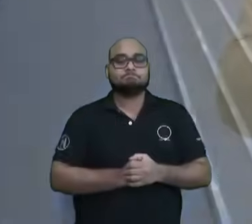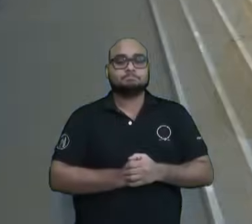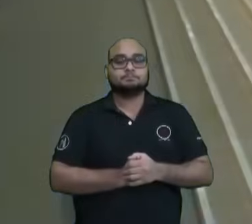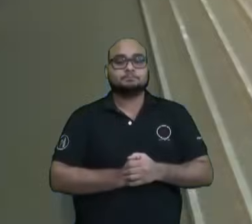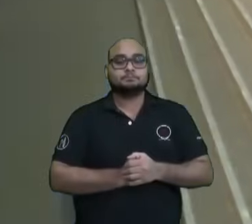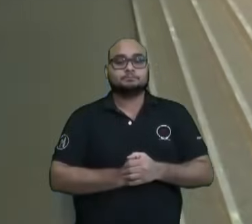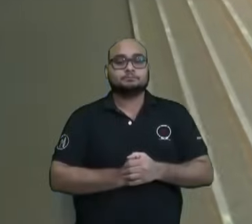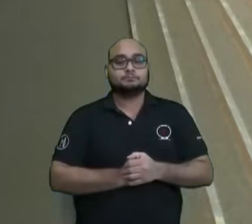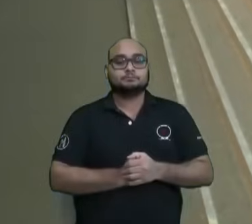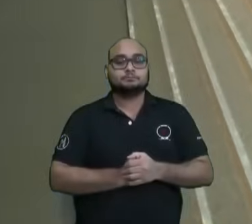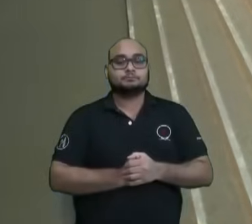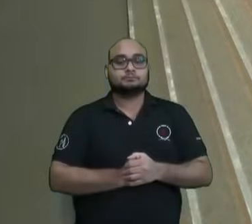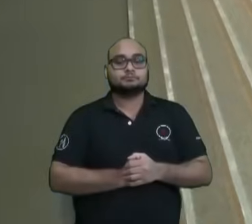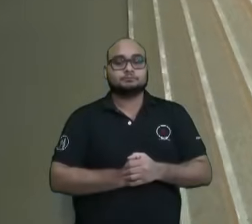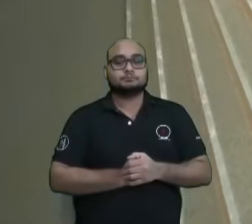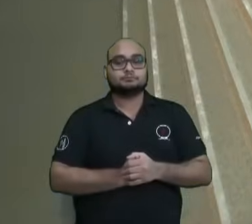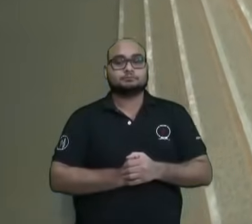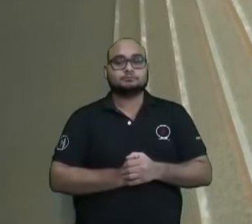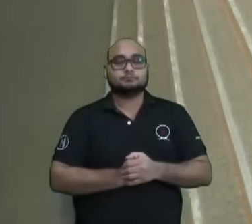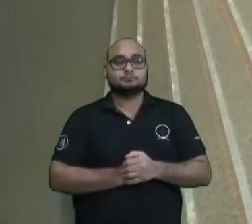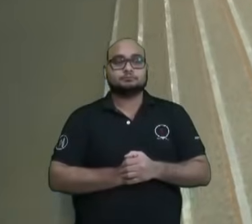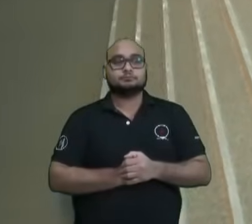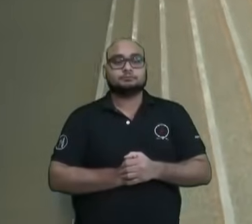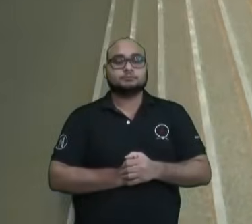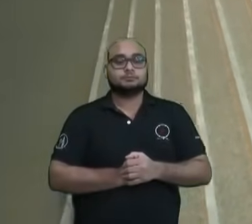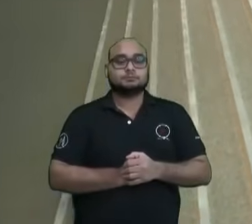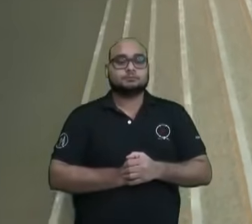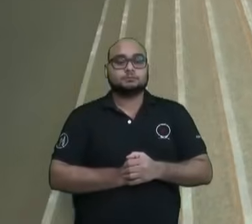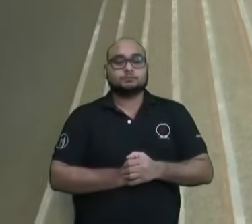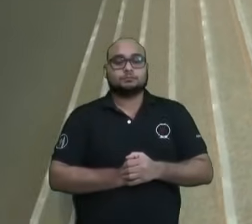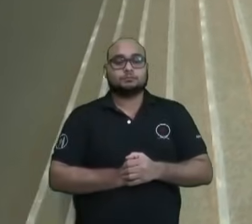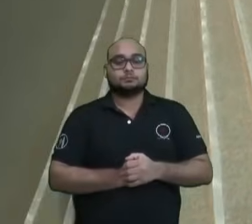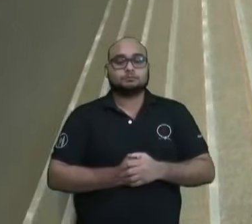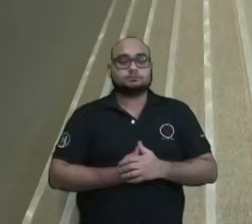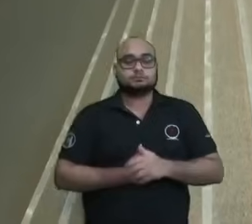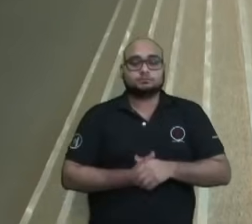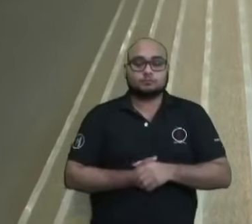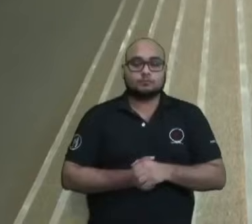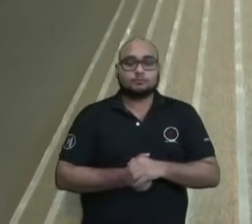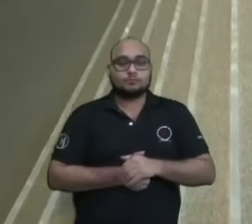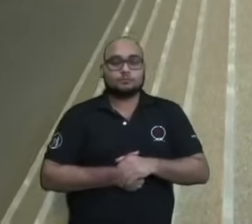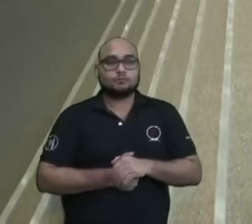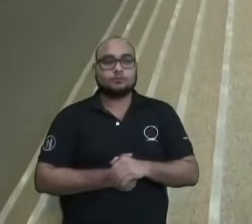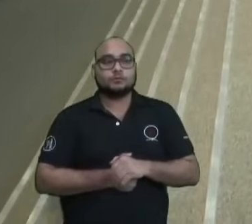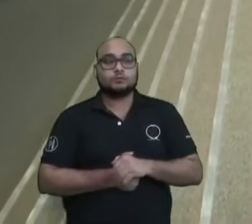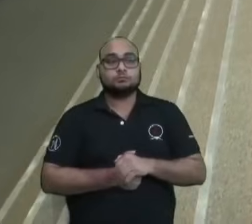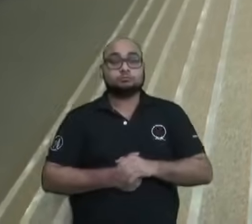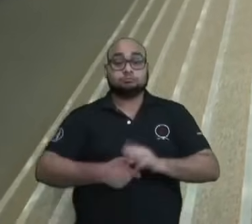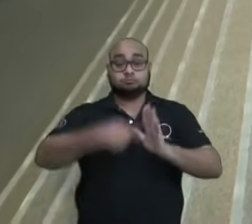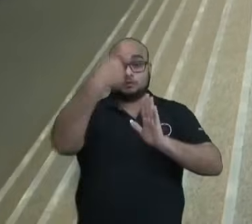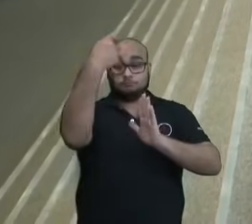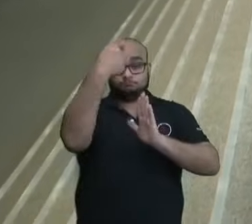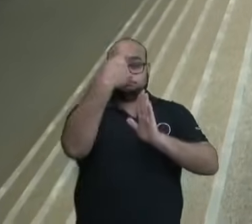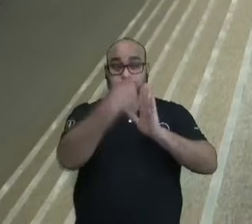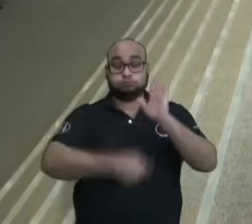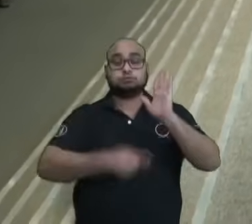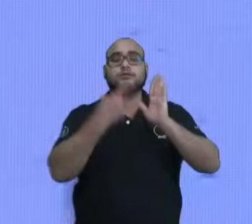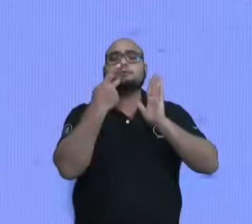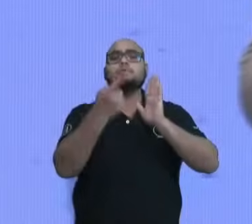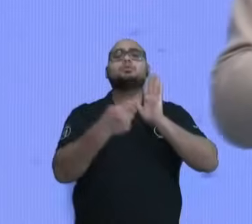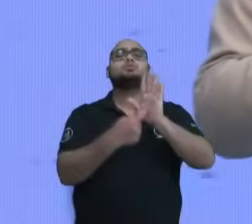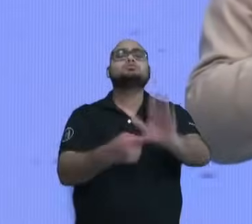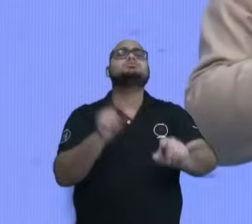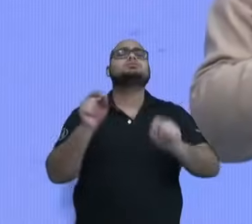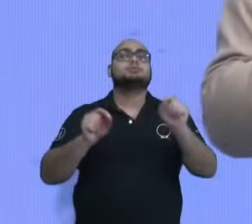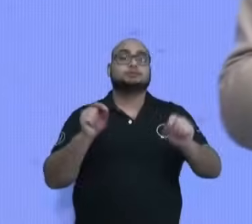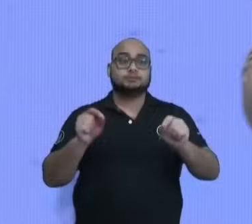aqui olha o que que diz a palavra que pregues a palavra